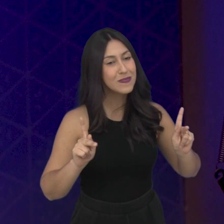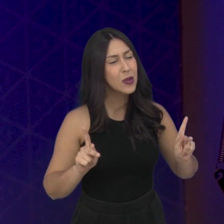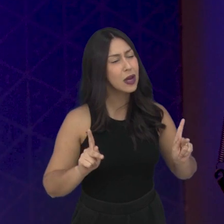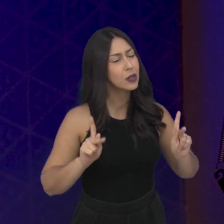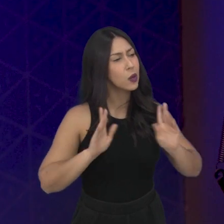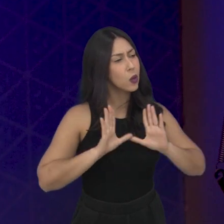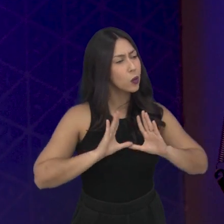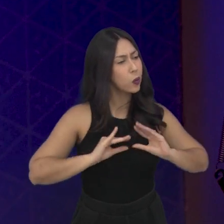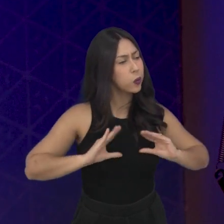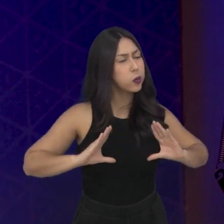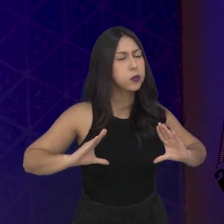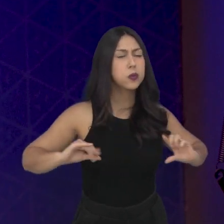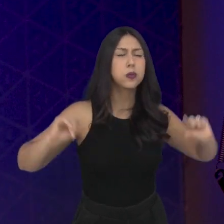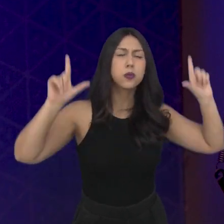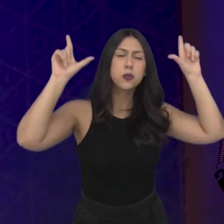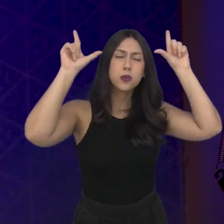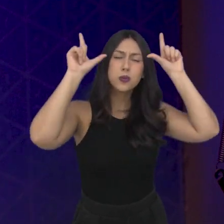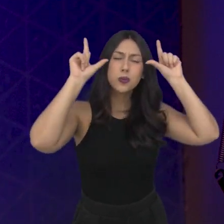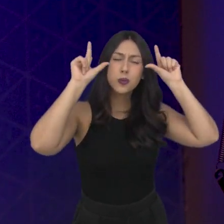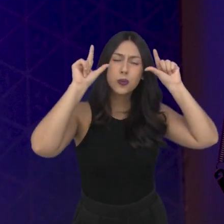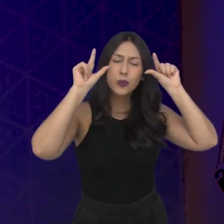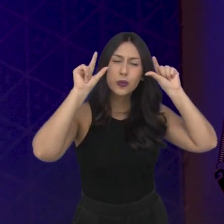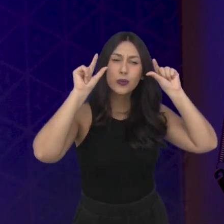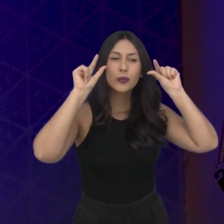de conforto, de alívio